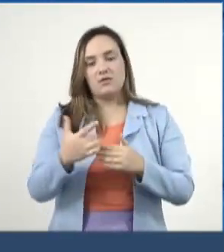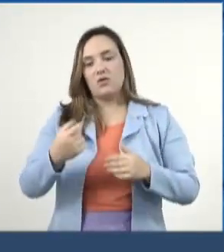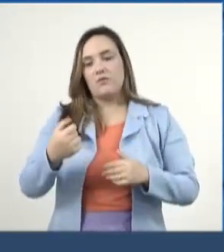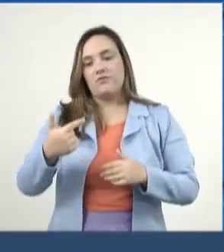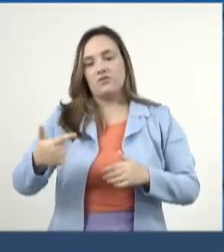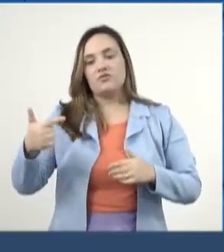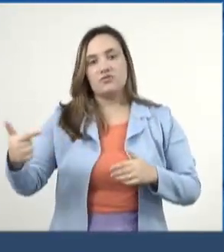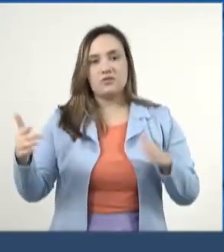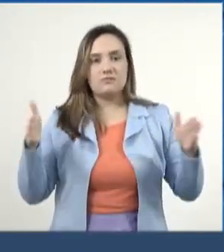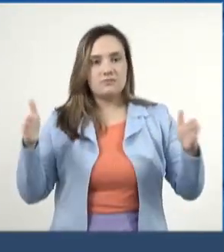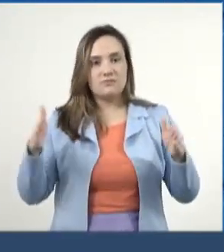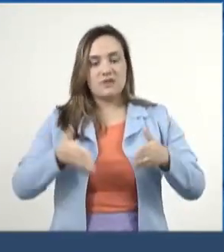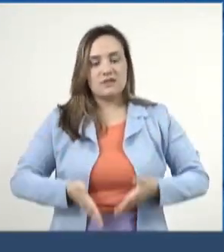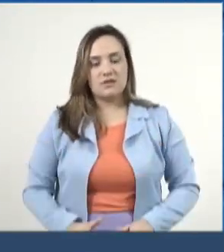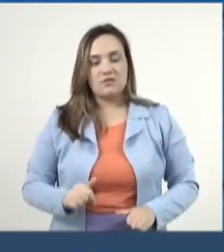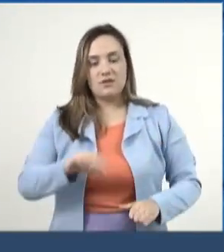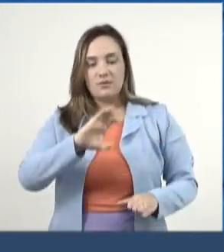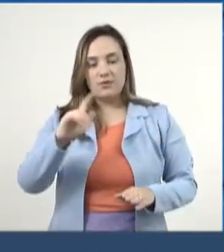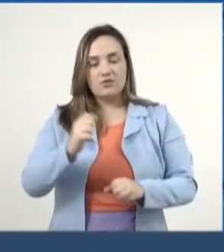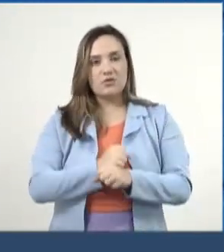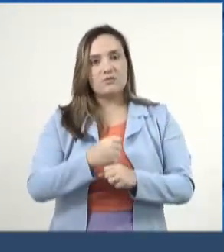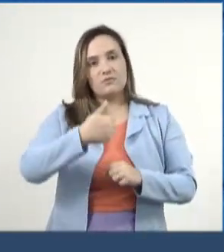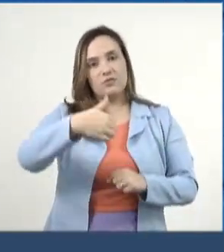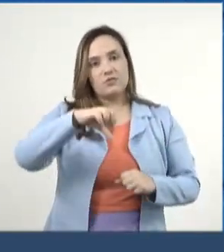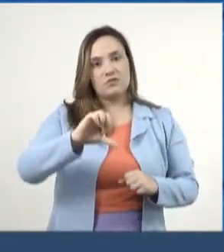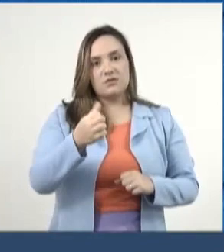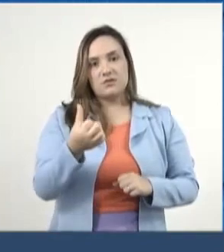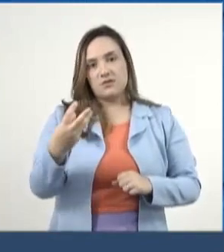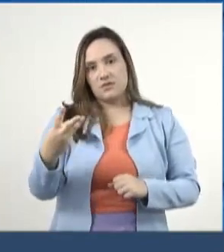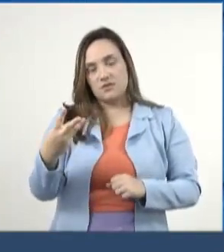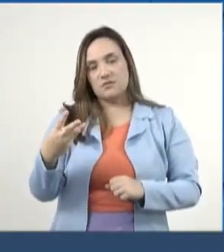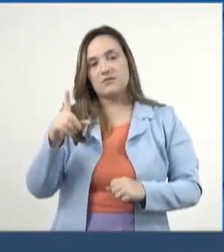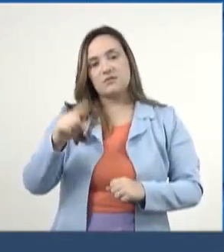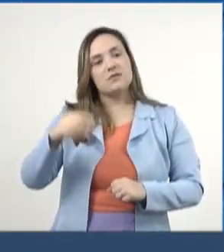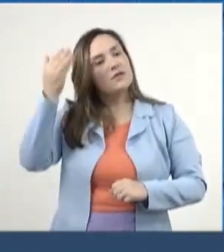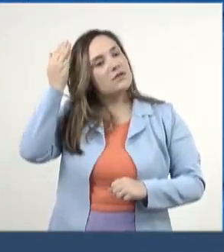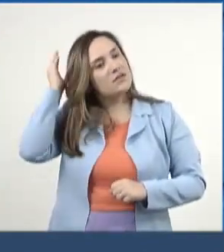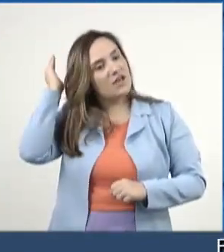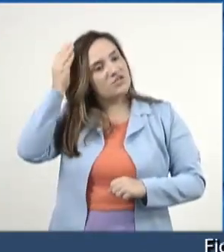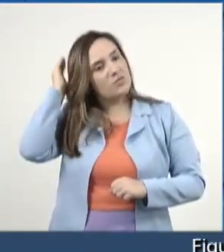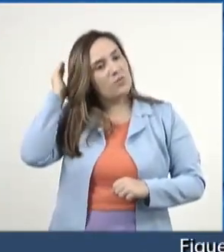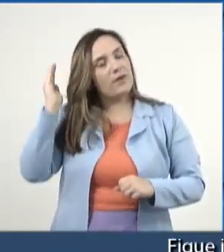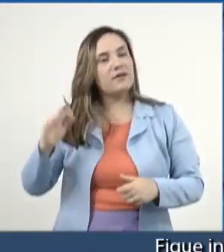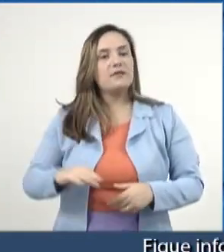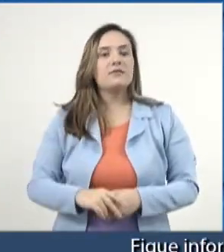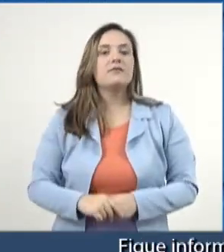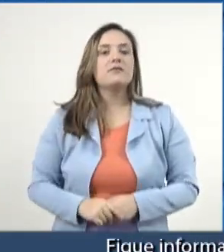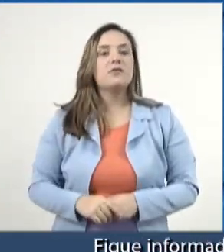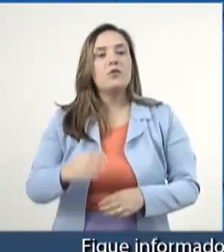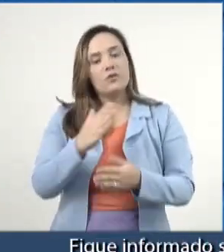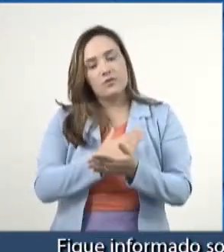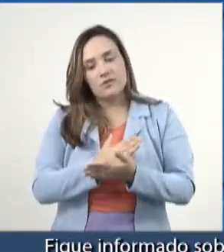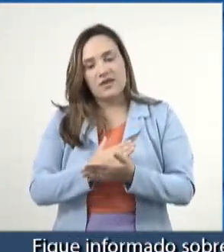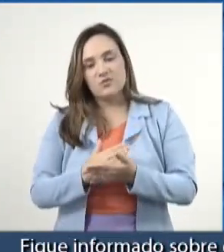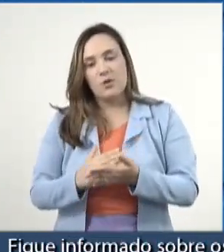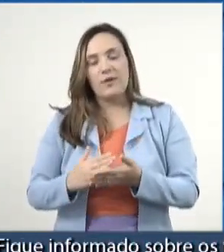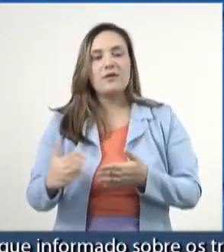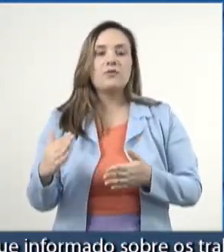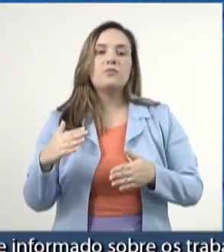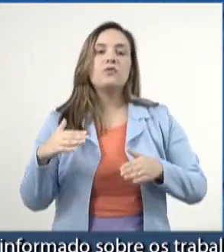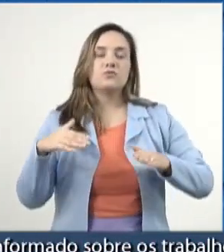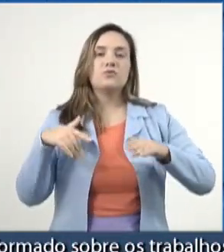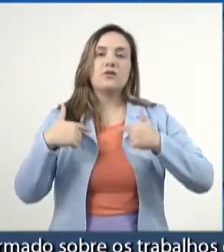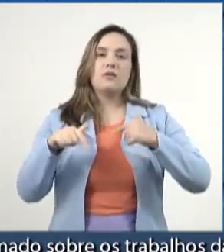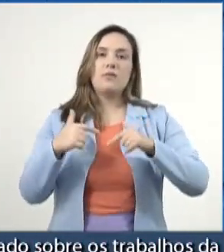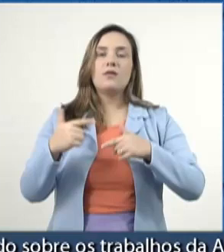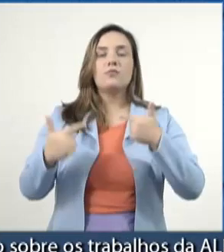2022. Nascido em Campo Grande no ano de 1963, Reinaldo Azambuja iniciou na política no ano de 1996, quando